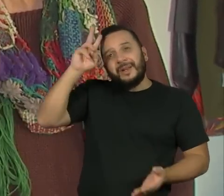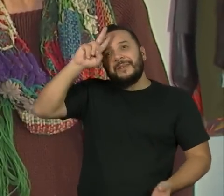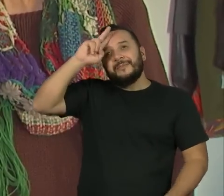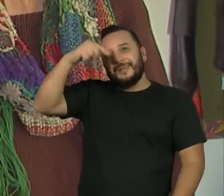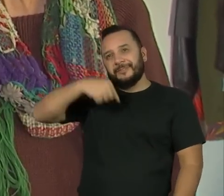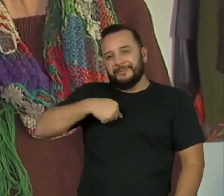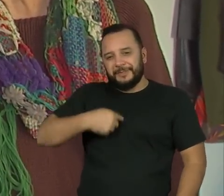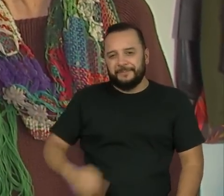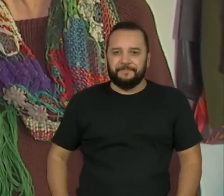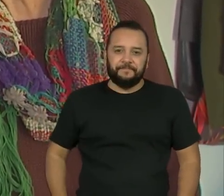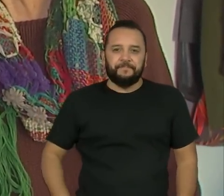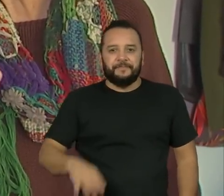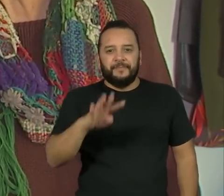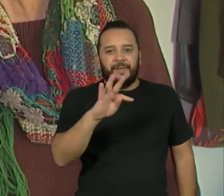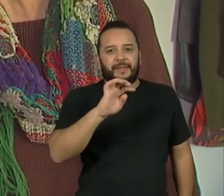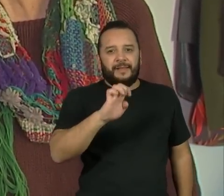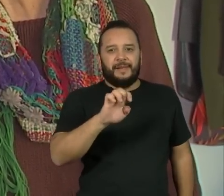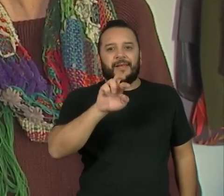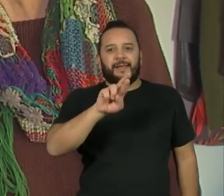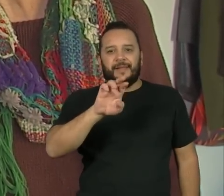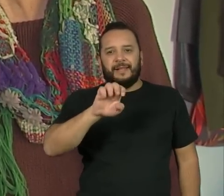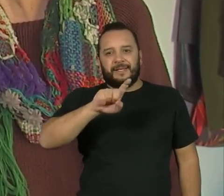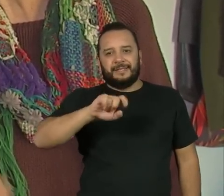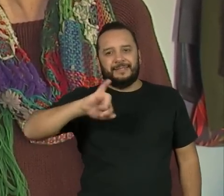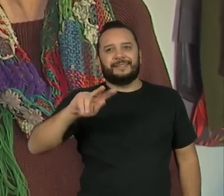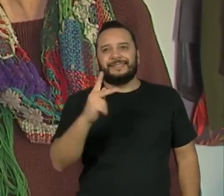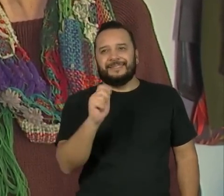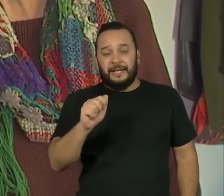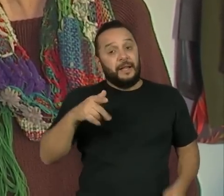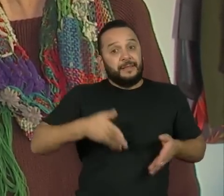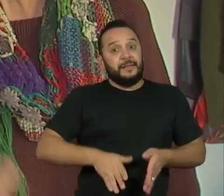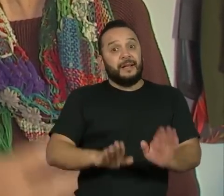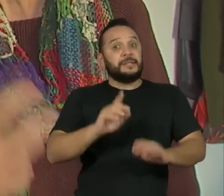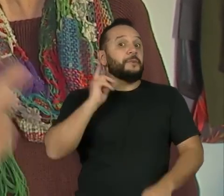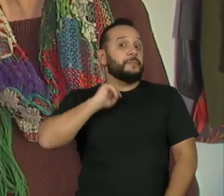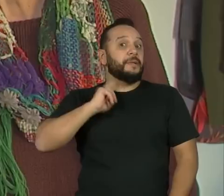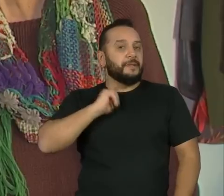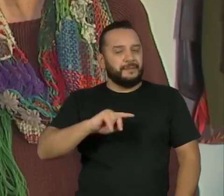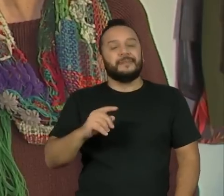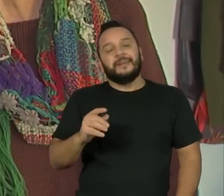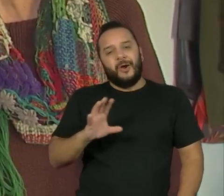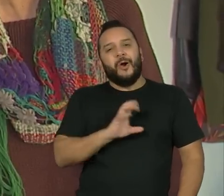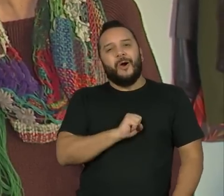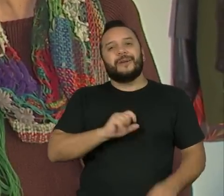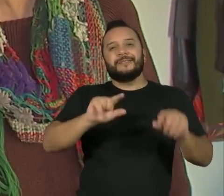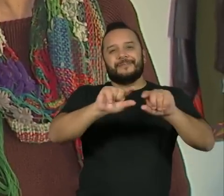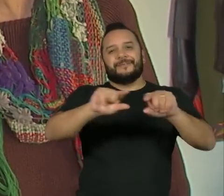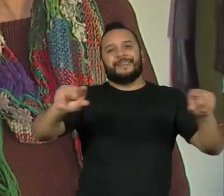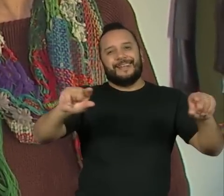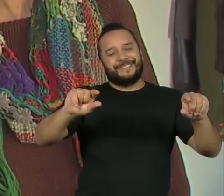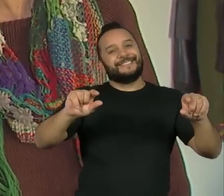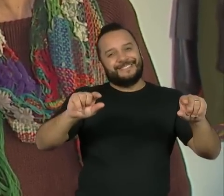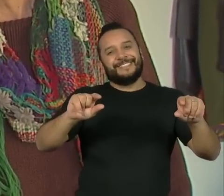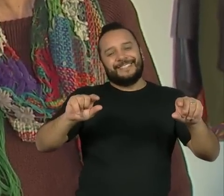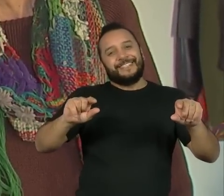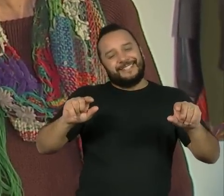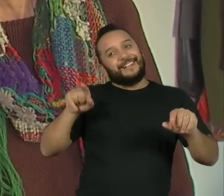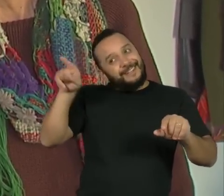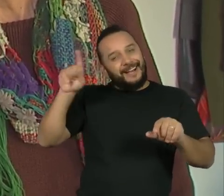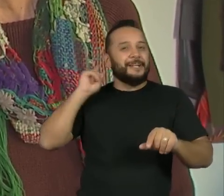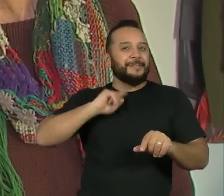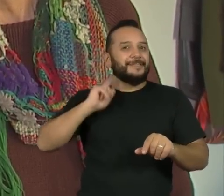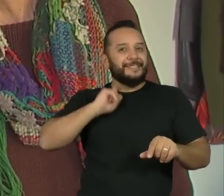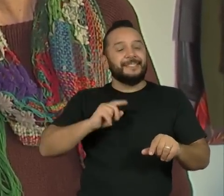A mineira Terezinha Rios recorre a ditos da terra natal dela para lembrar: se a vida é curta,